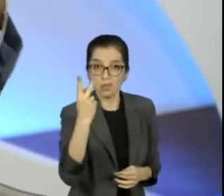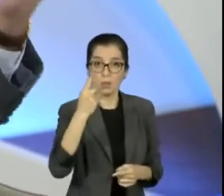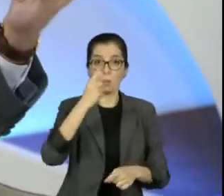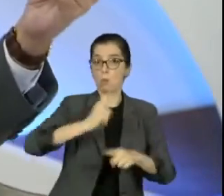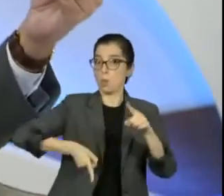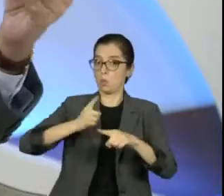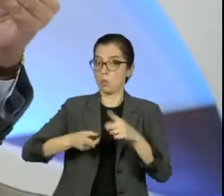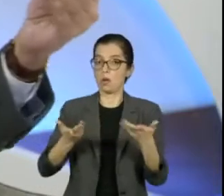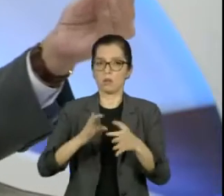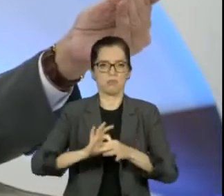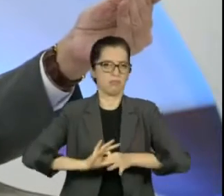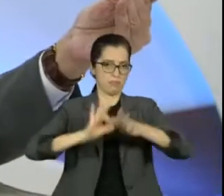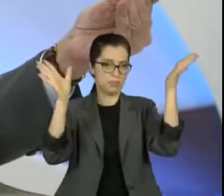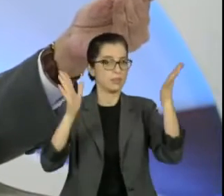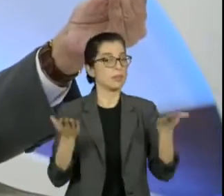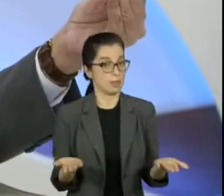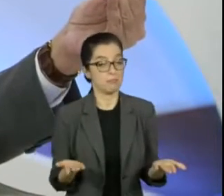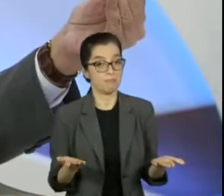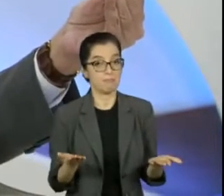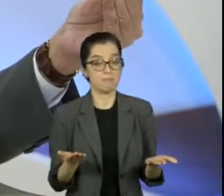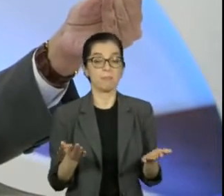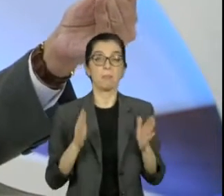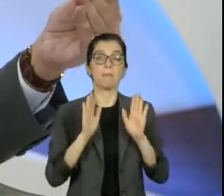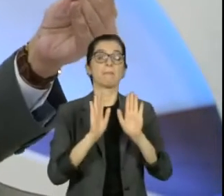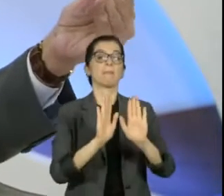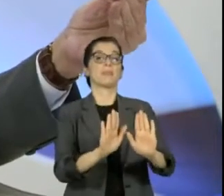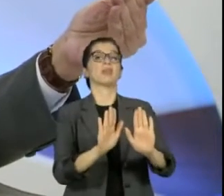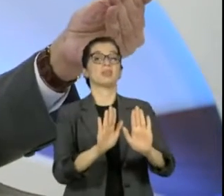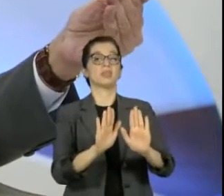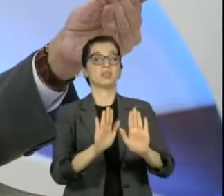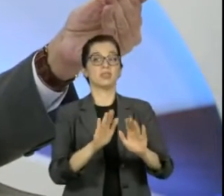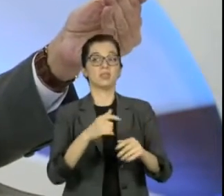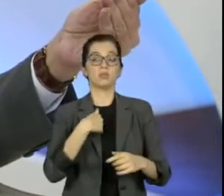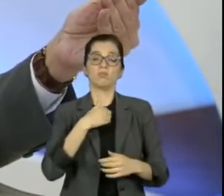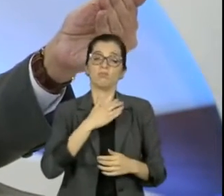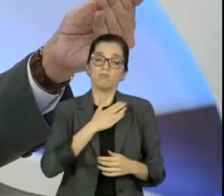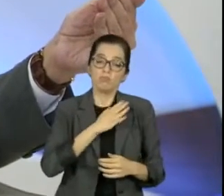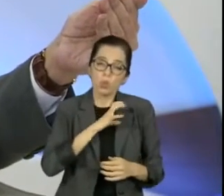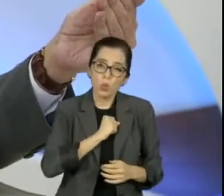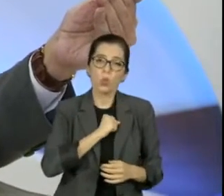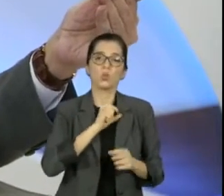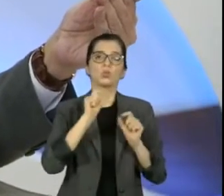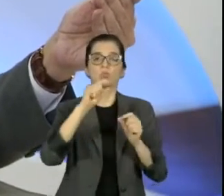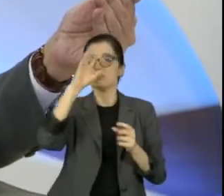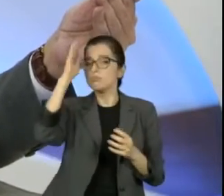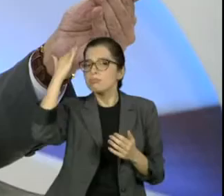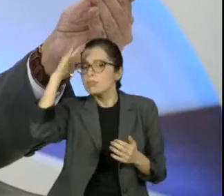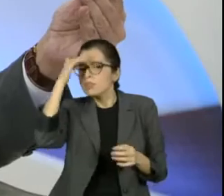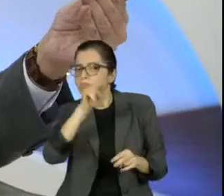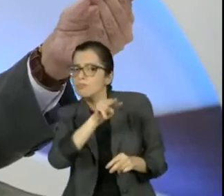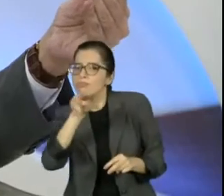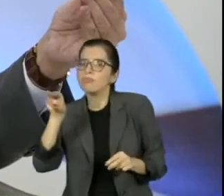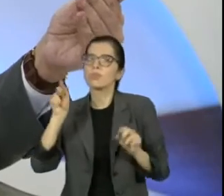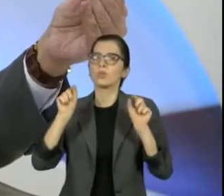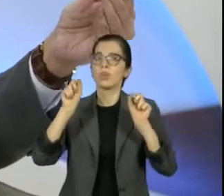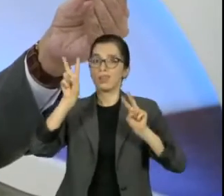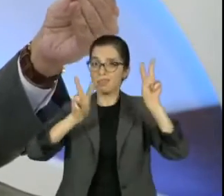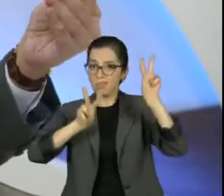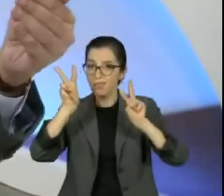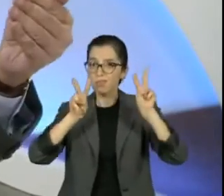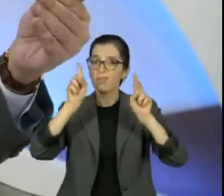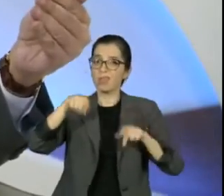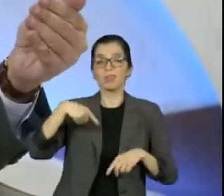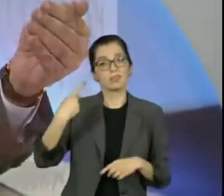Quem entende carnaval é baiano e carioca, pô. Eles vão marcar a data que nós vamos correr atrás. Então, mas é muito